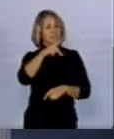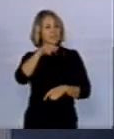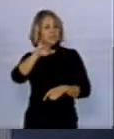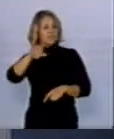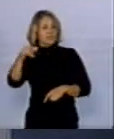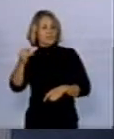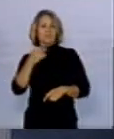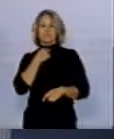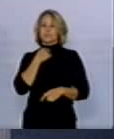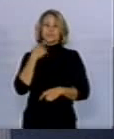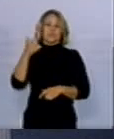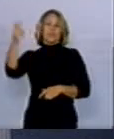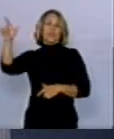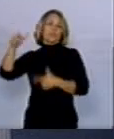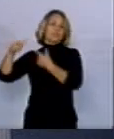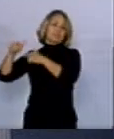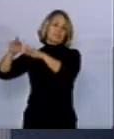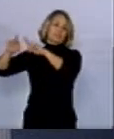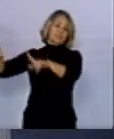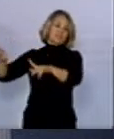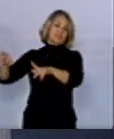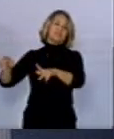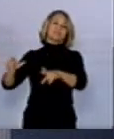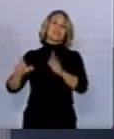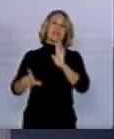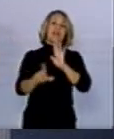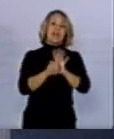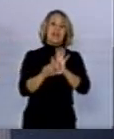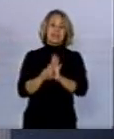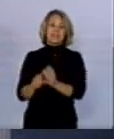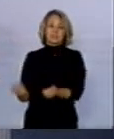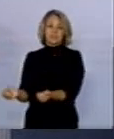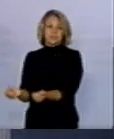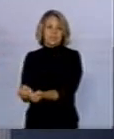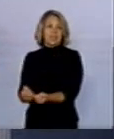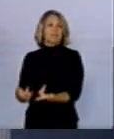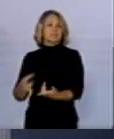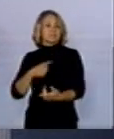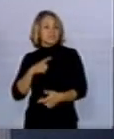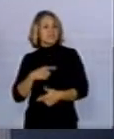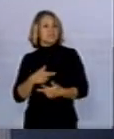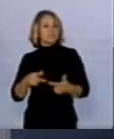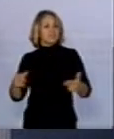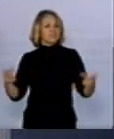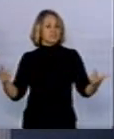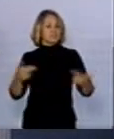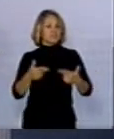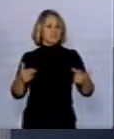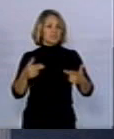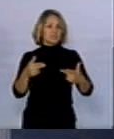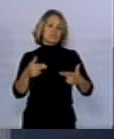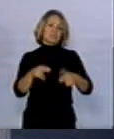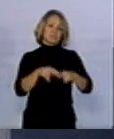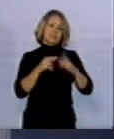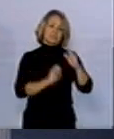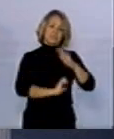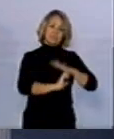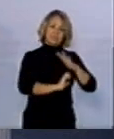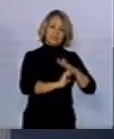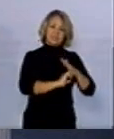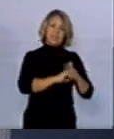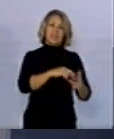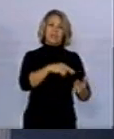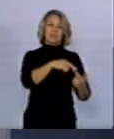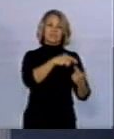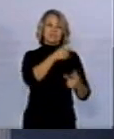outros serviços. A Lei do Cabo também estabeleceu uma limitação à prestação do serviço por concessionárias. E o artigo 71